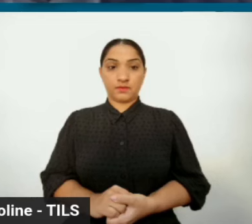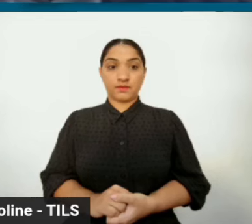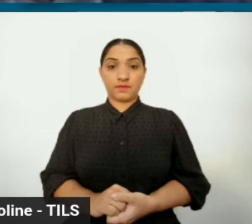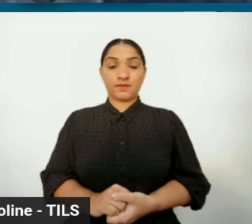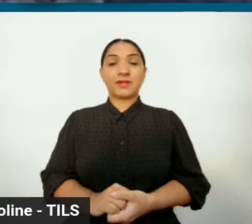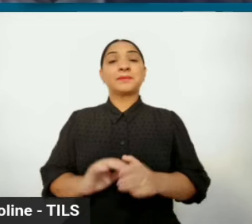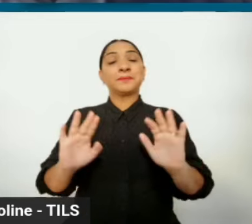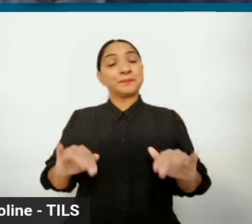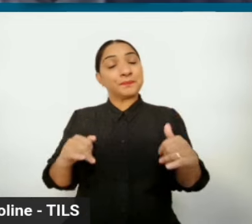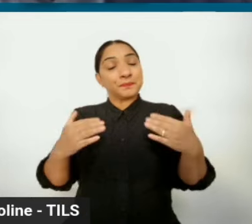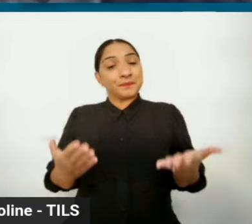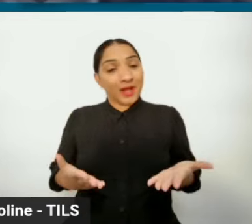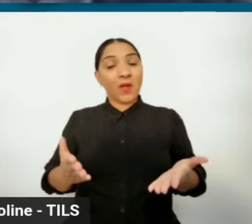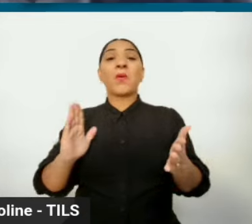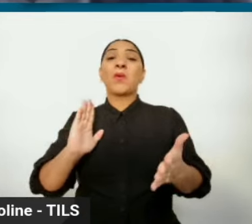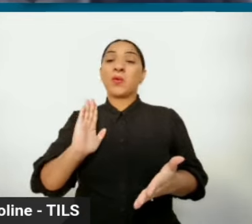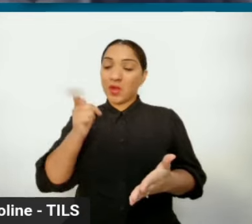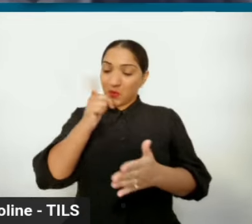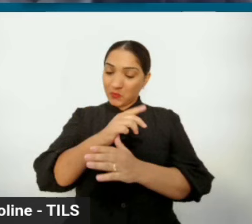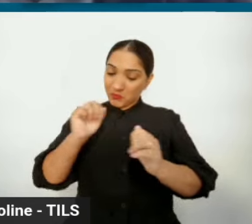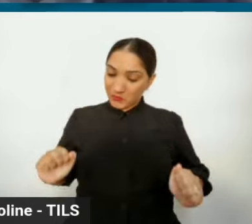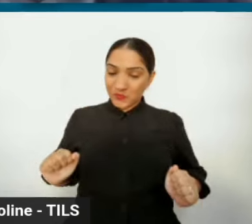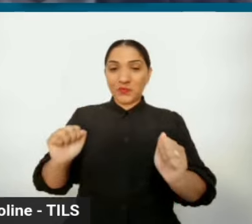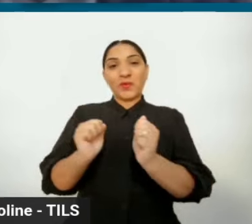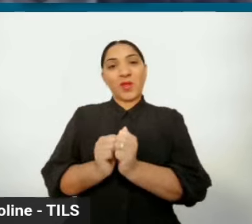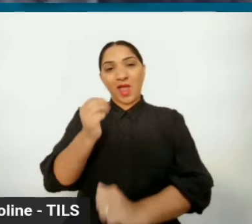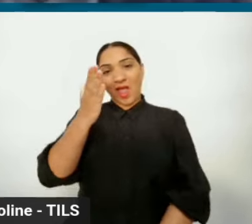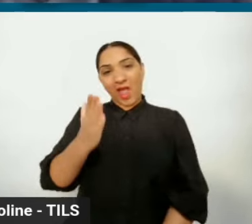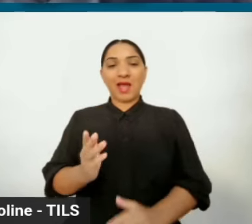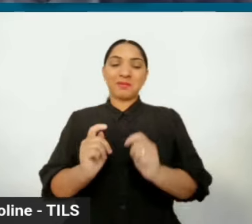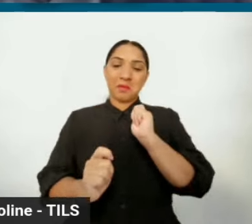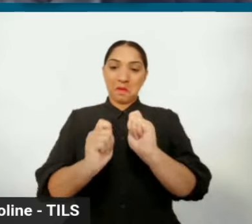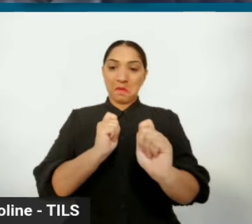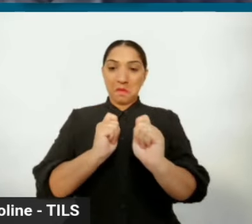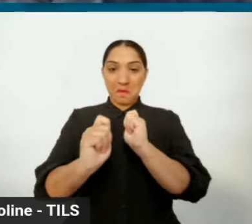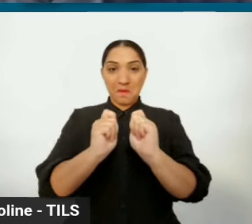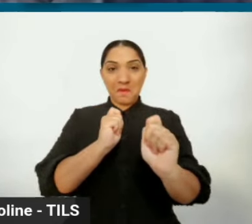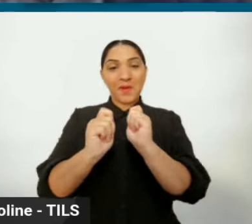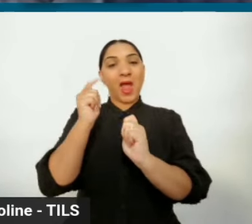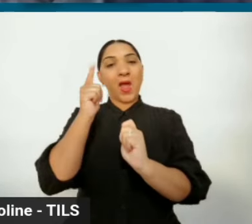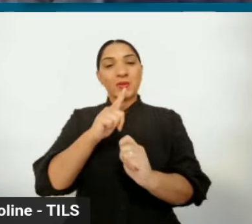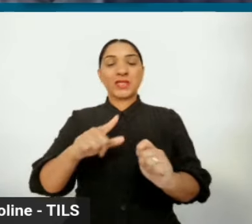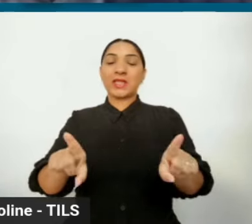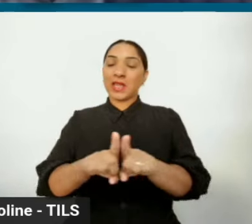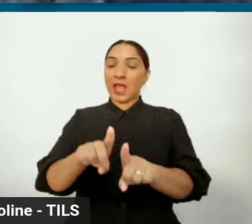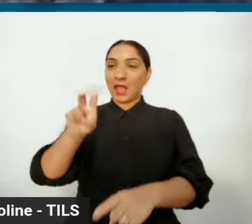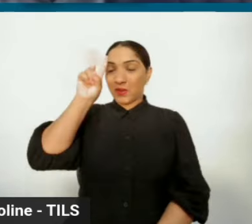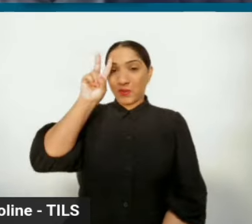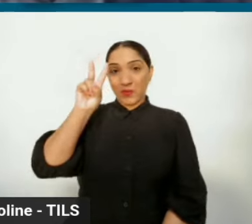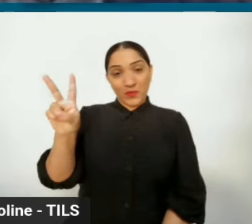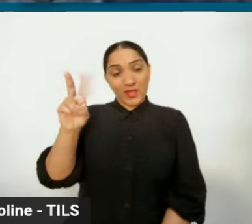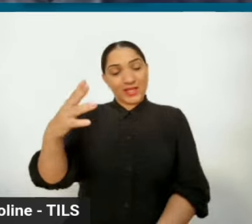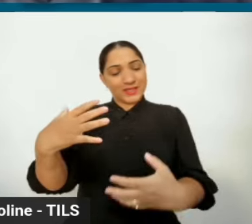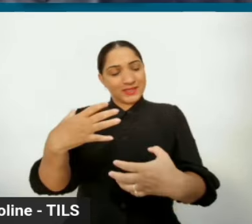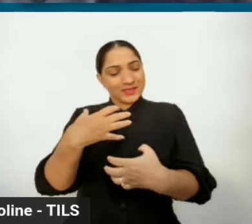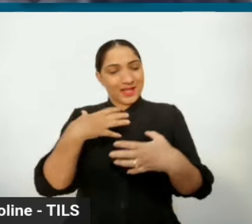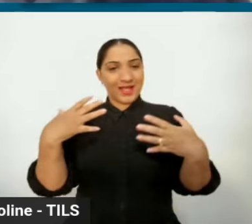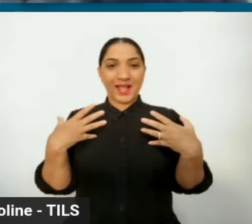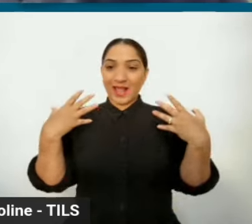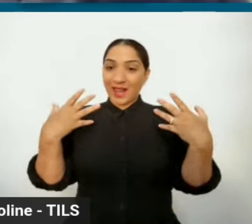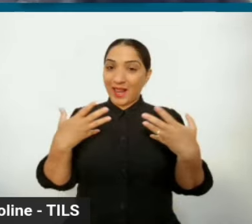Bom, já temos na sala o nosso entrevistado desta segunda-feira. Que alegria estar recebendo o